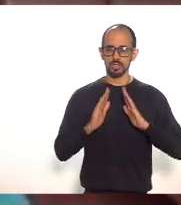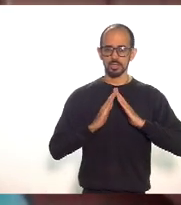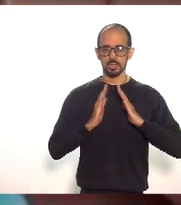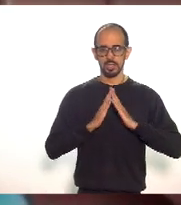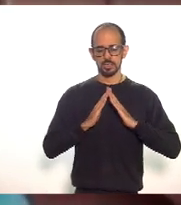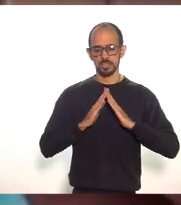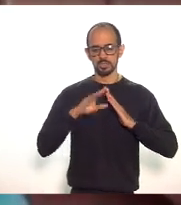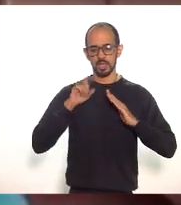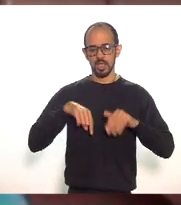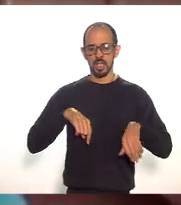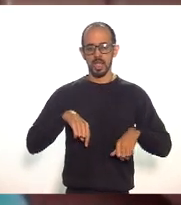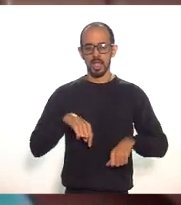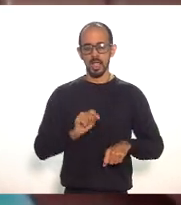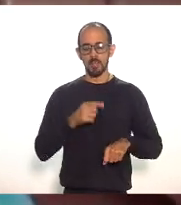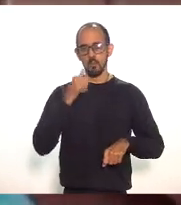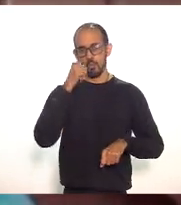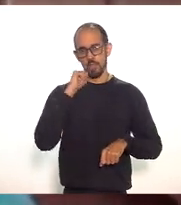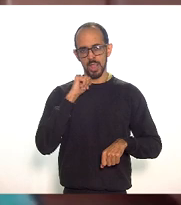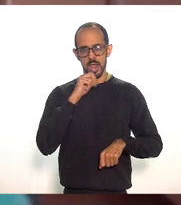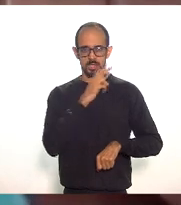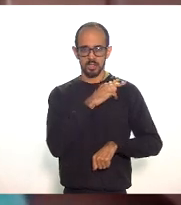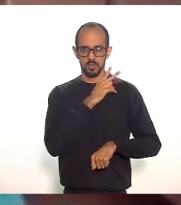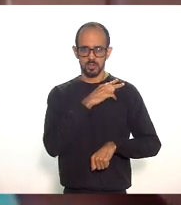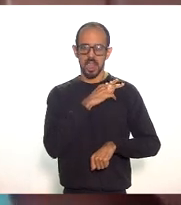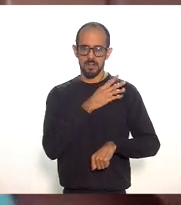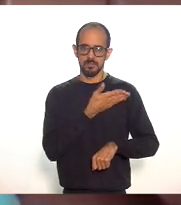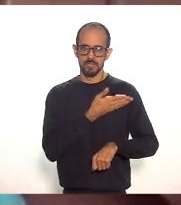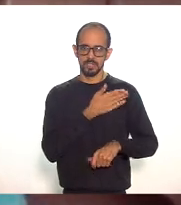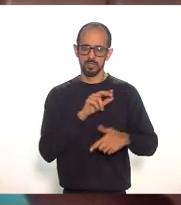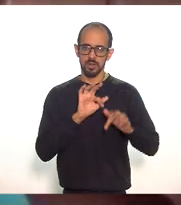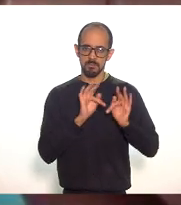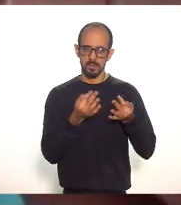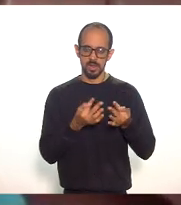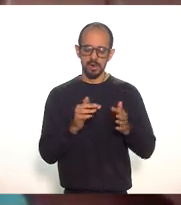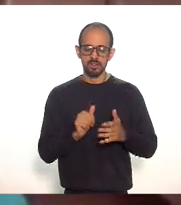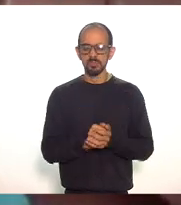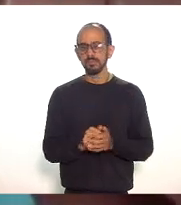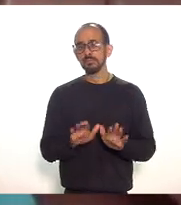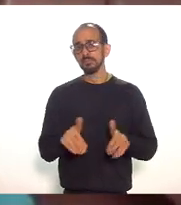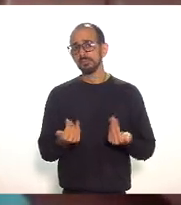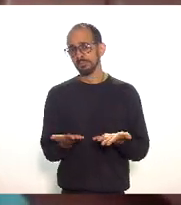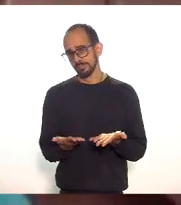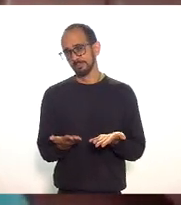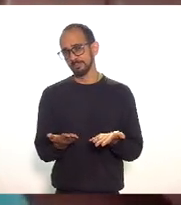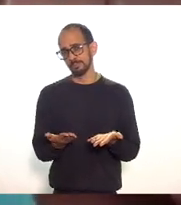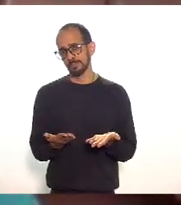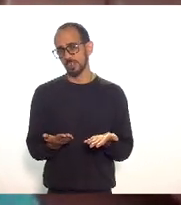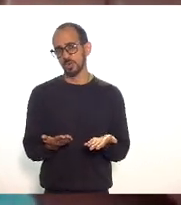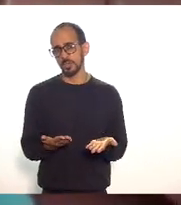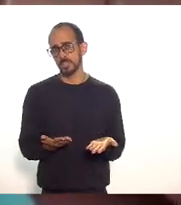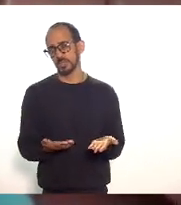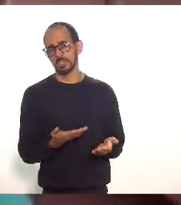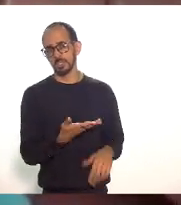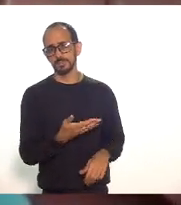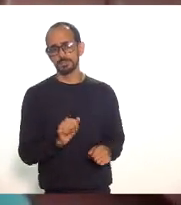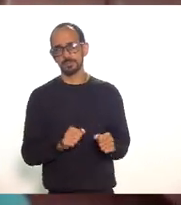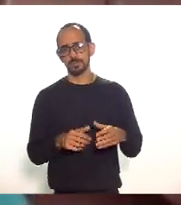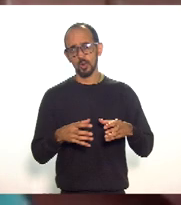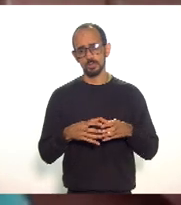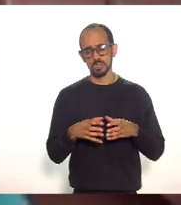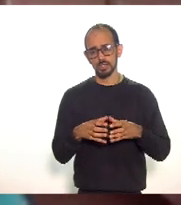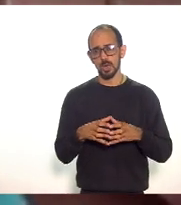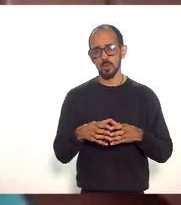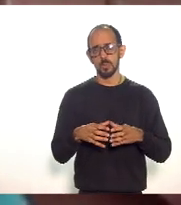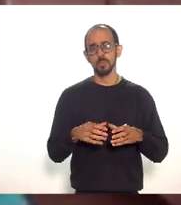são chefiados por mulheres. Então, vale ressaltar que a Comissão do Trabalho aqui se coloca ao lado dessa comissão para que a